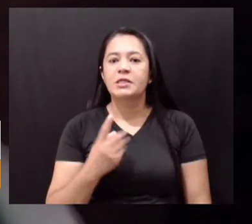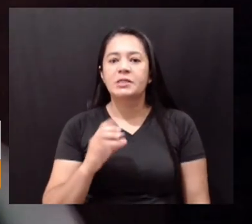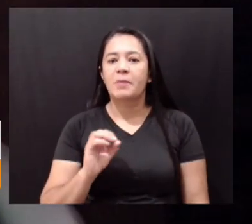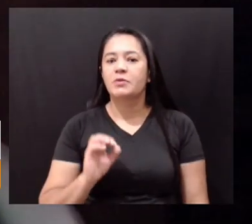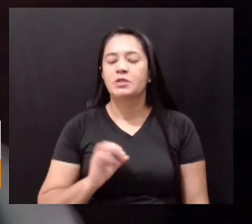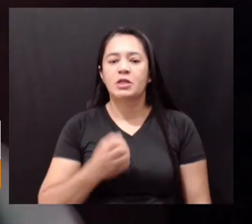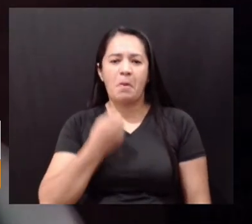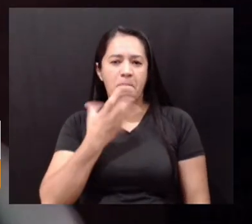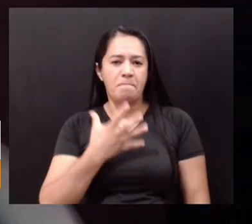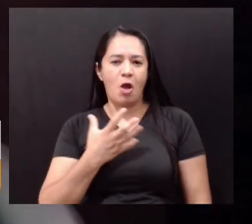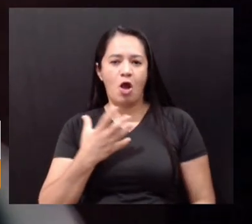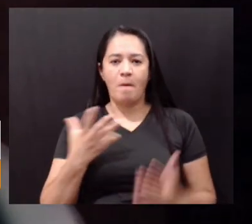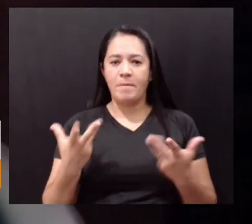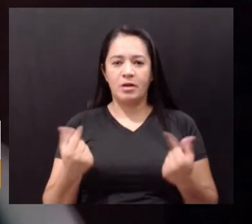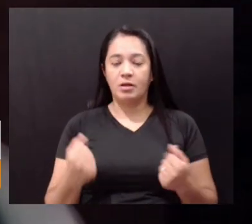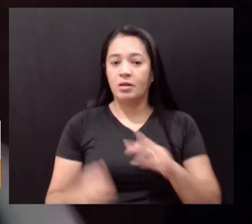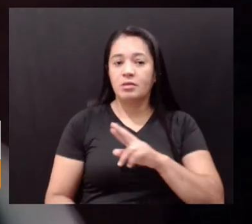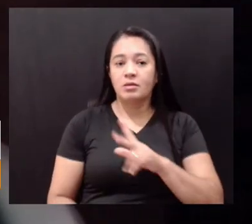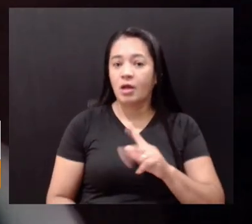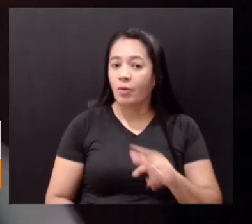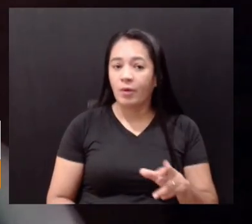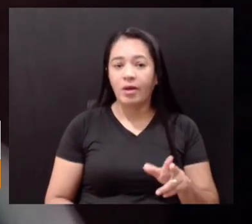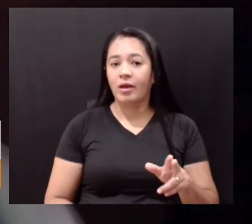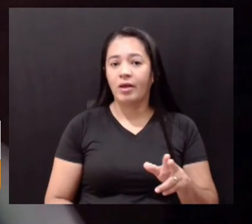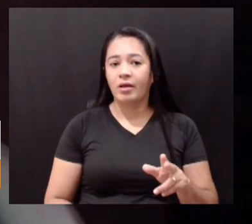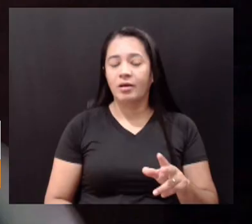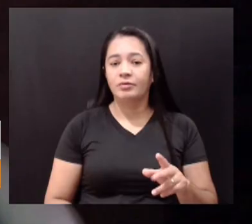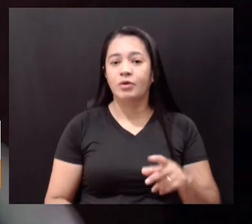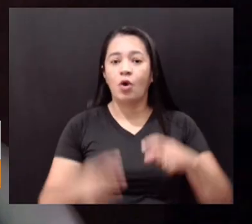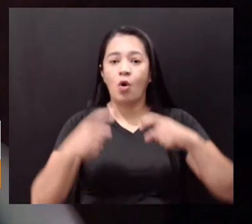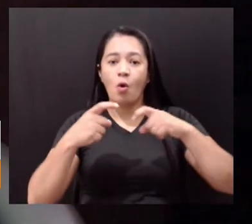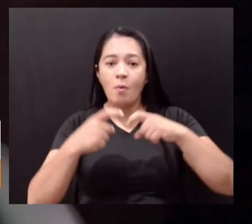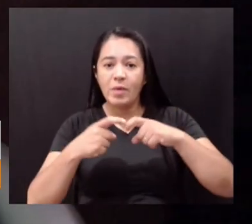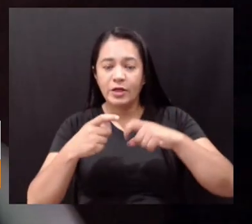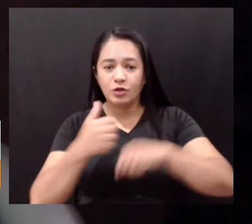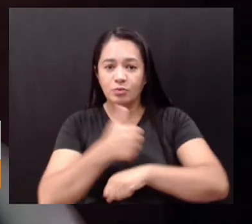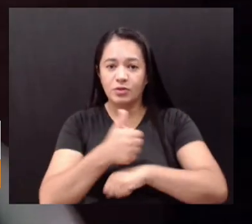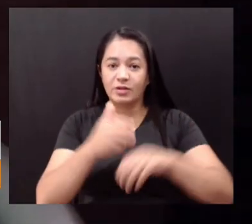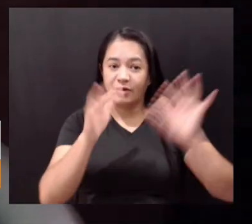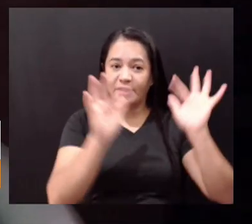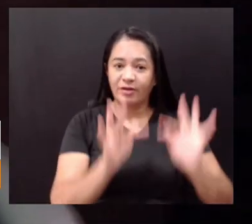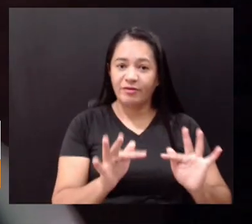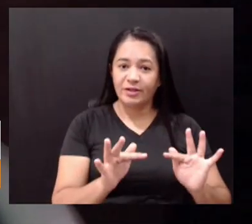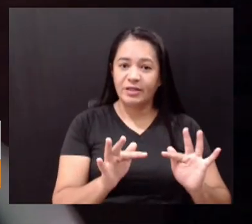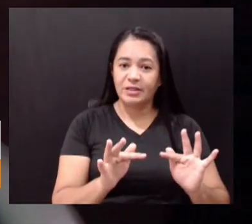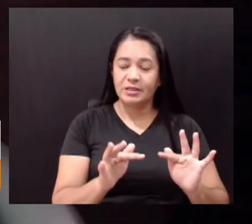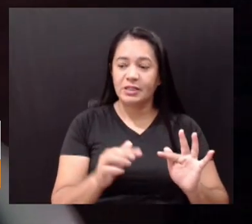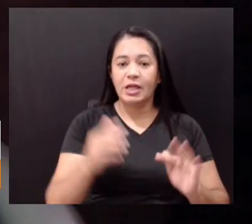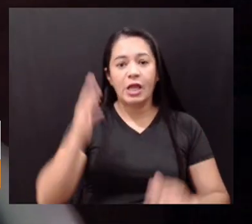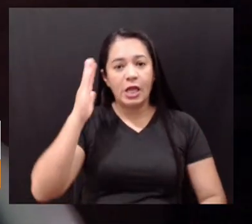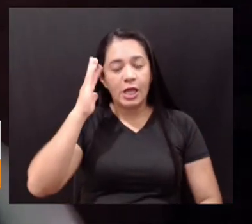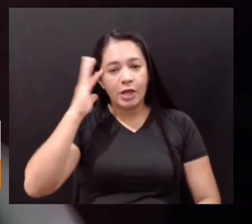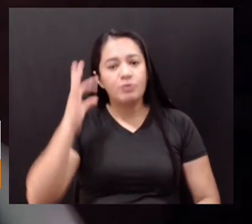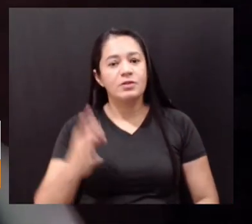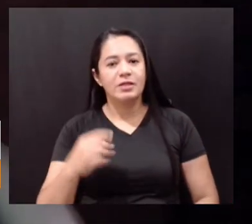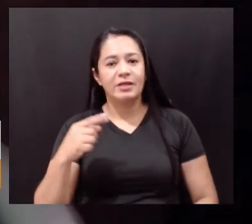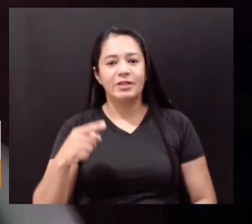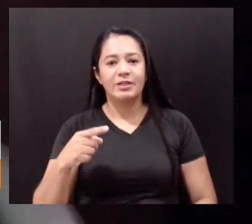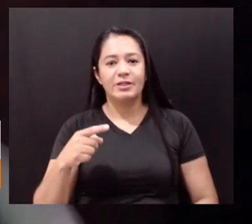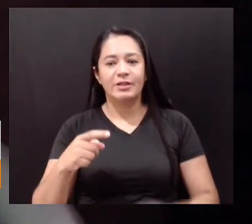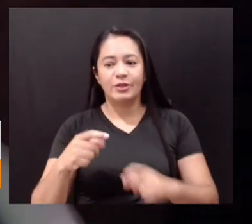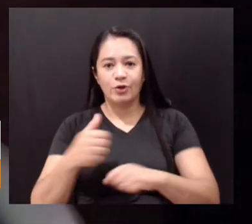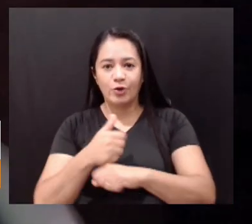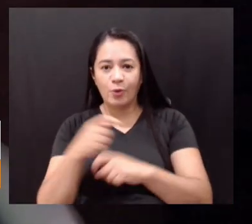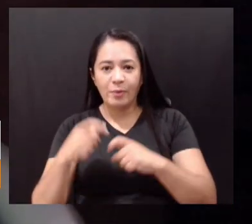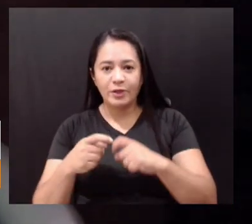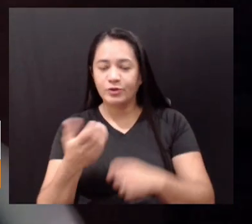né. Um médico que é muito feliz na sua profissão, eu tenho certeza que ele não gosta de assinar um atestado de óbito. Exato. Um policial que é